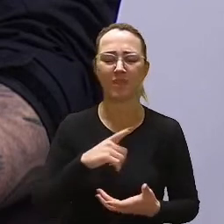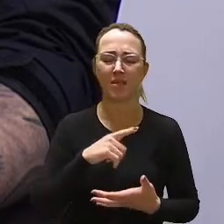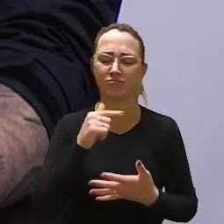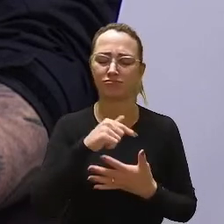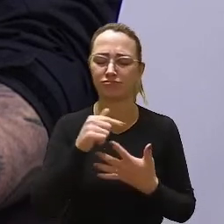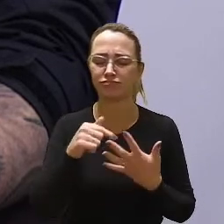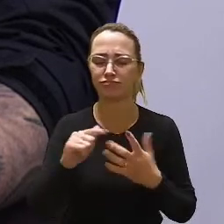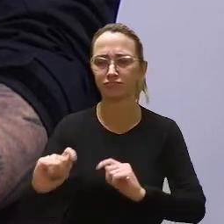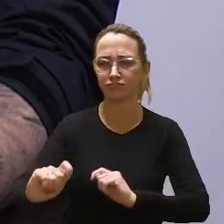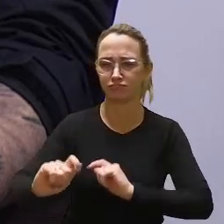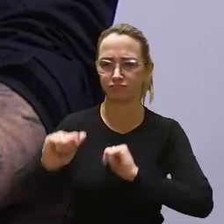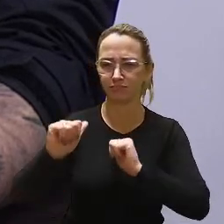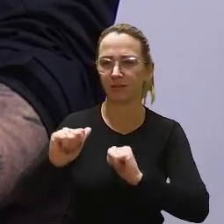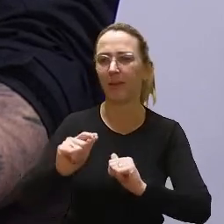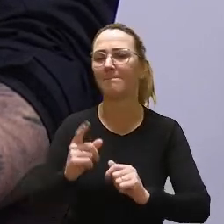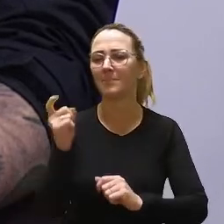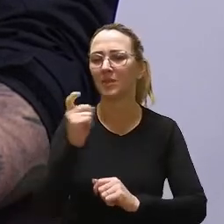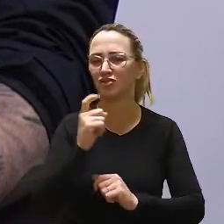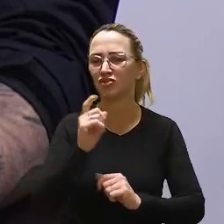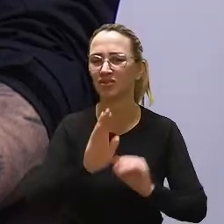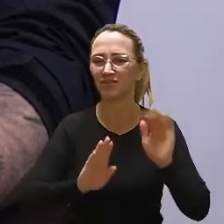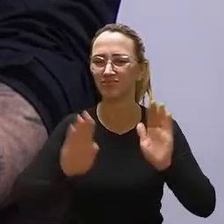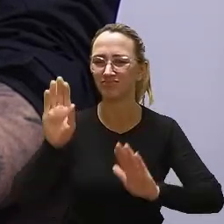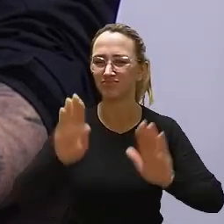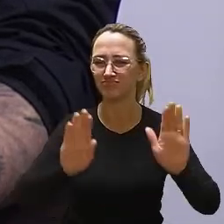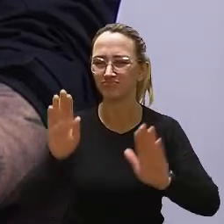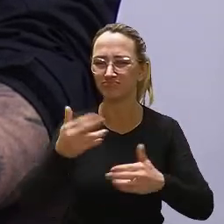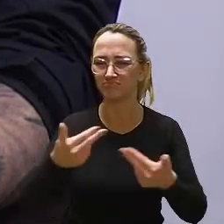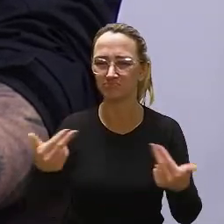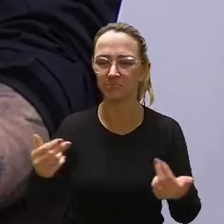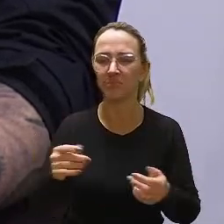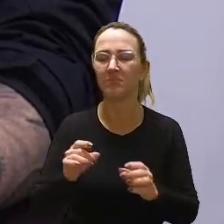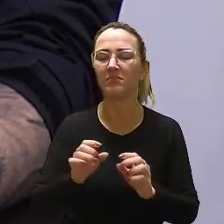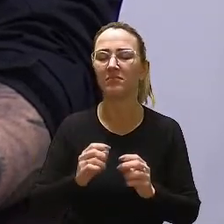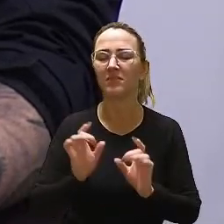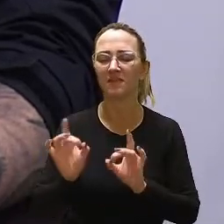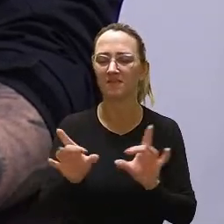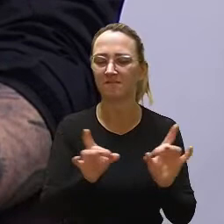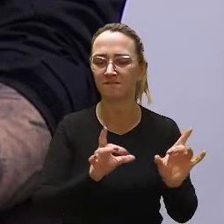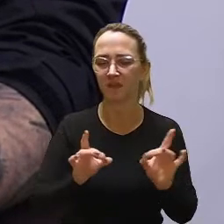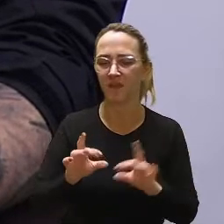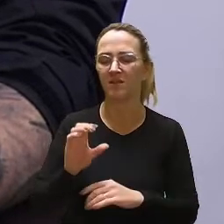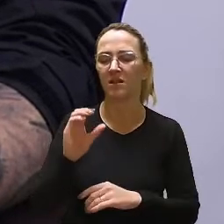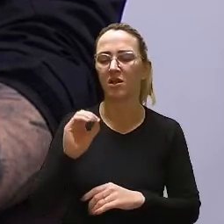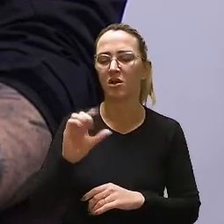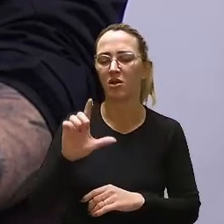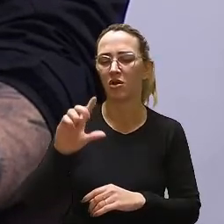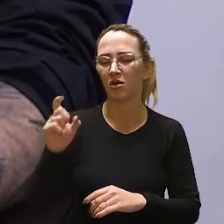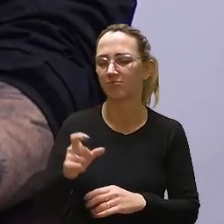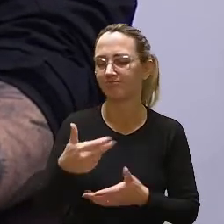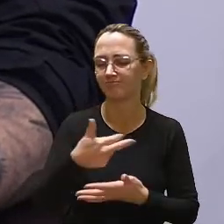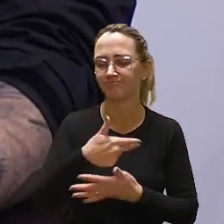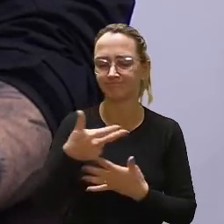golpes dos falsos leilões, anúncios falsos em plataformas de venda, como a OLX, Facebook,